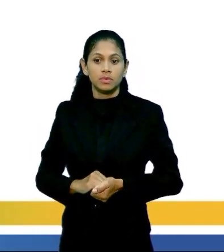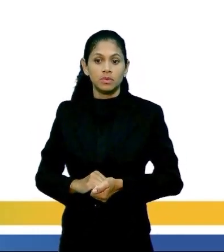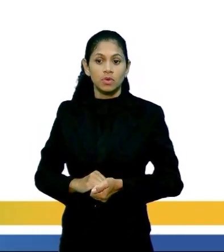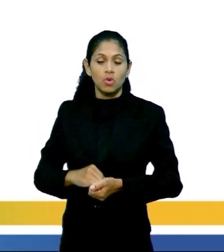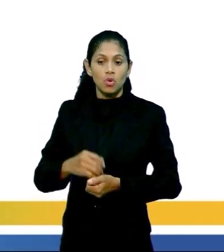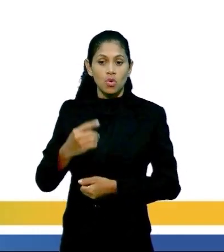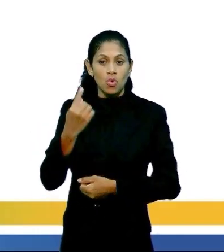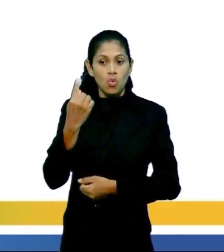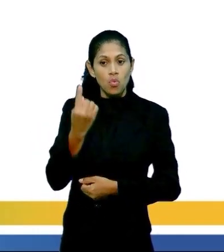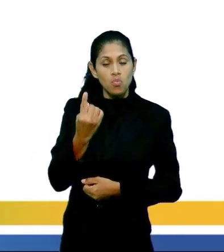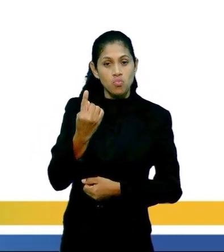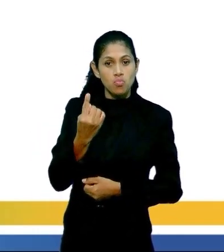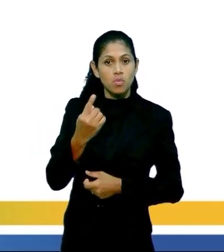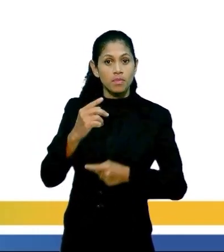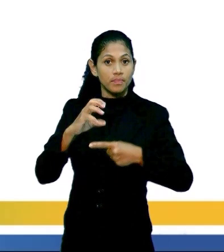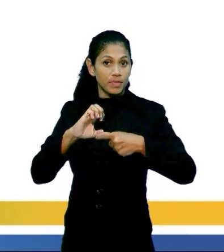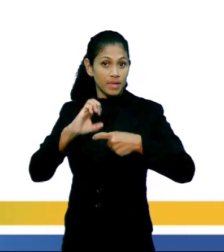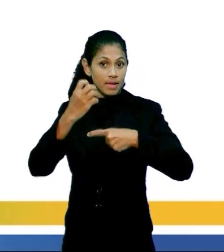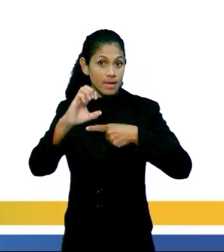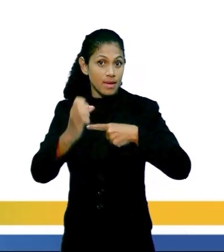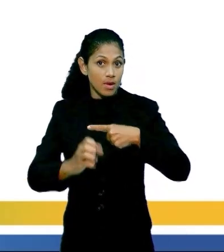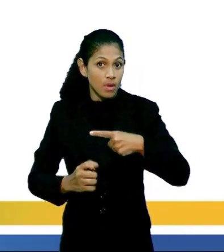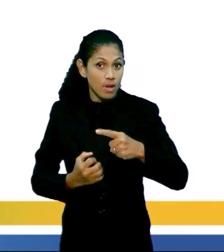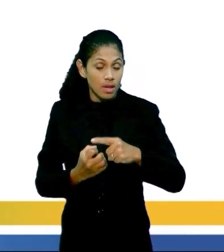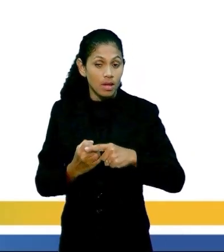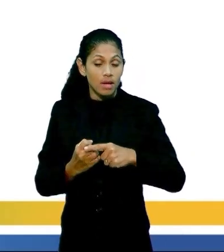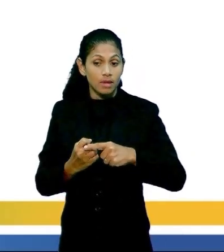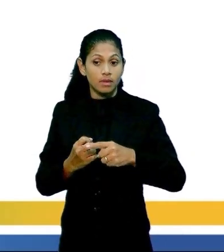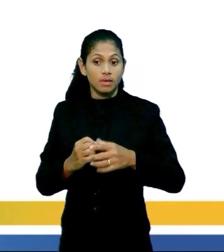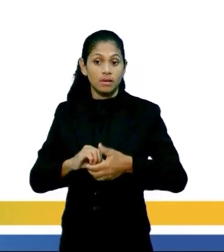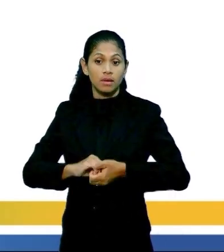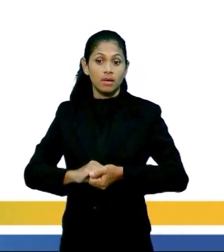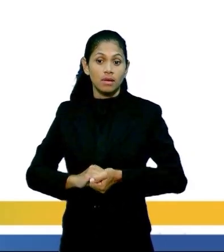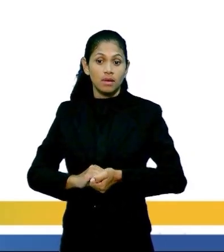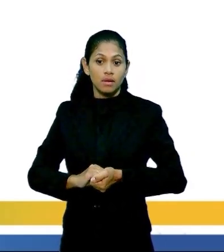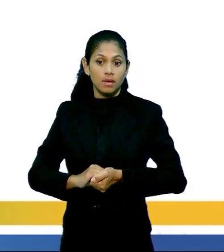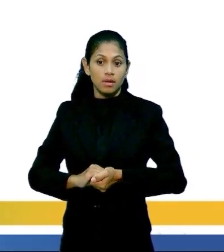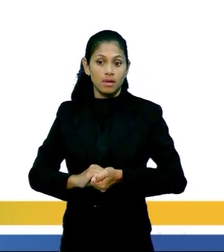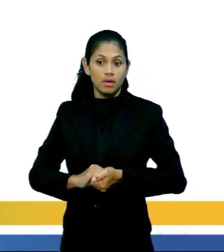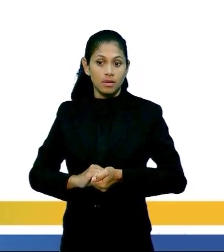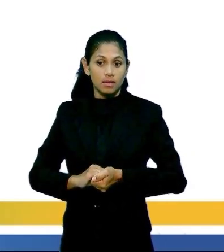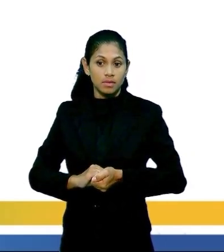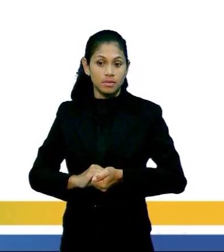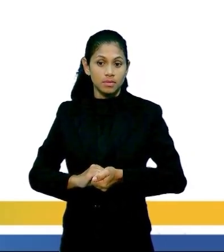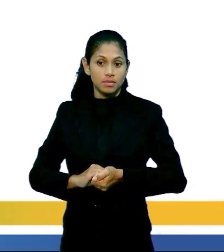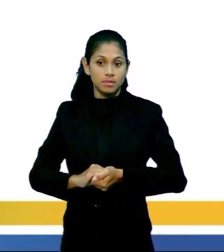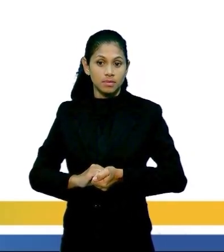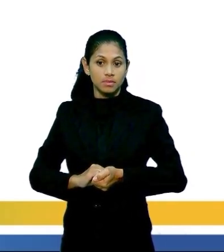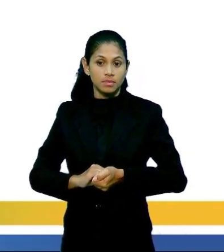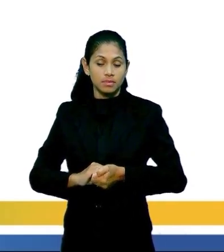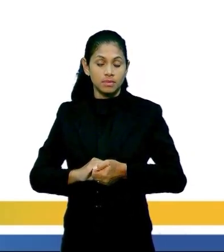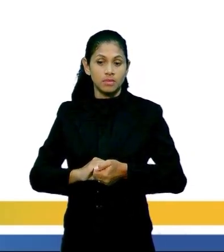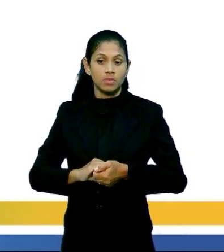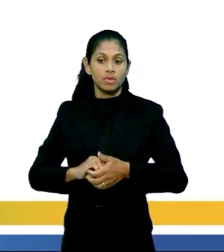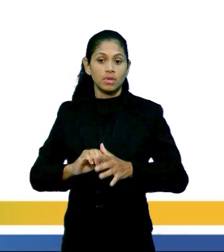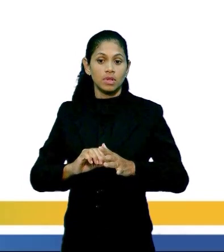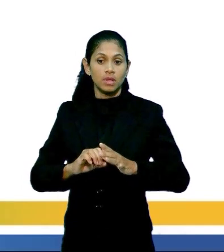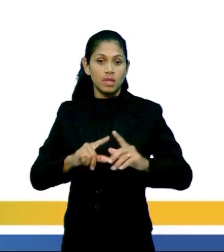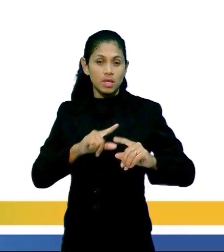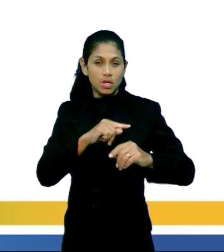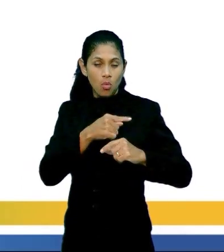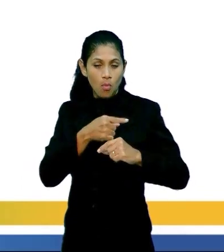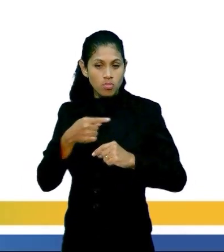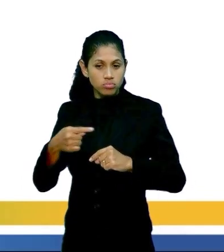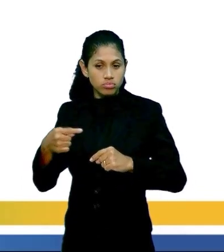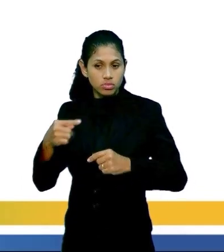o número 1 lá de cima é representado pelo elétron. Tá? Então, nós temos camada, subnível e